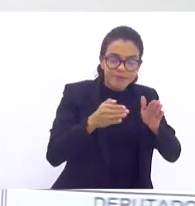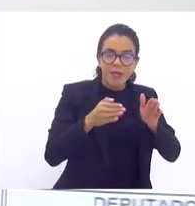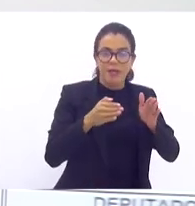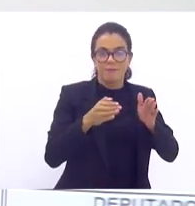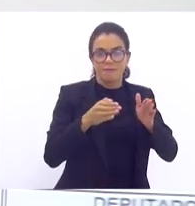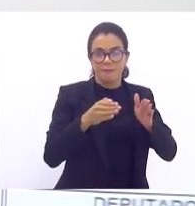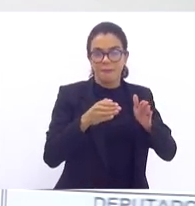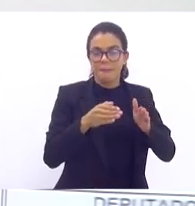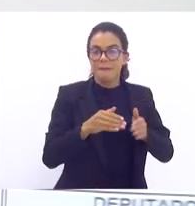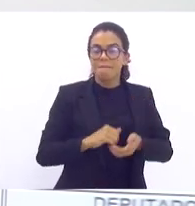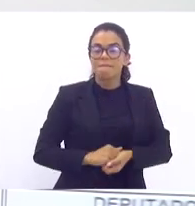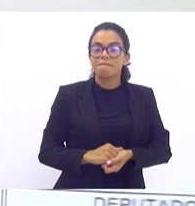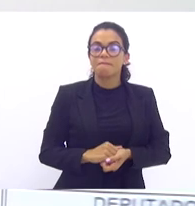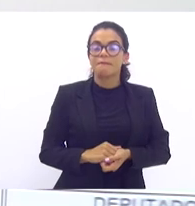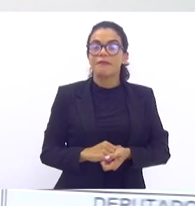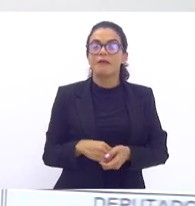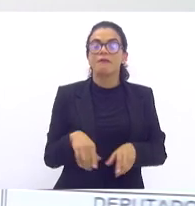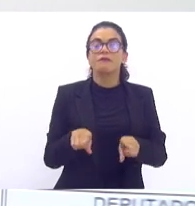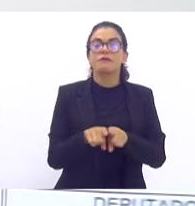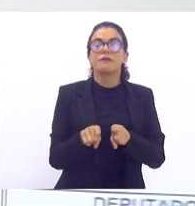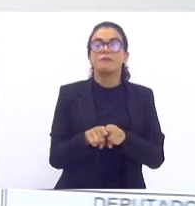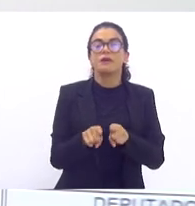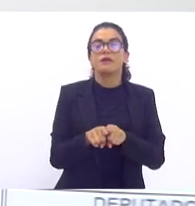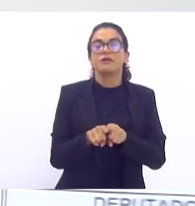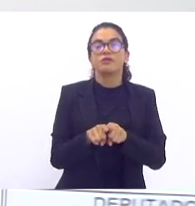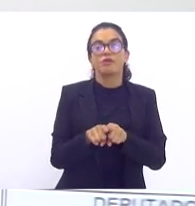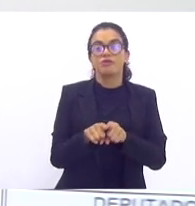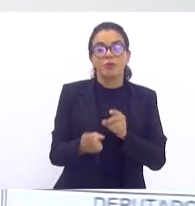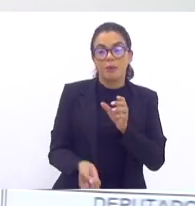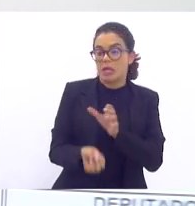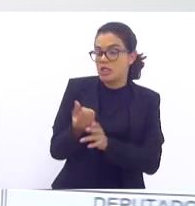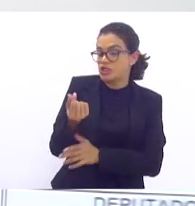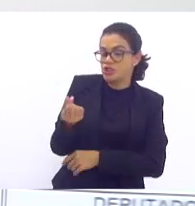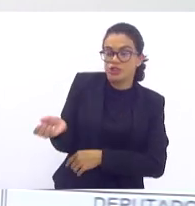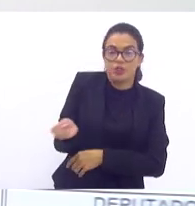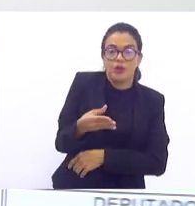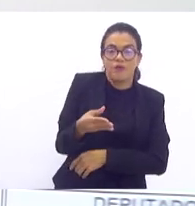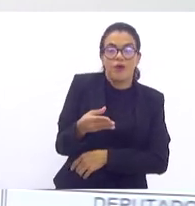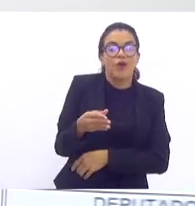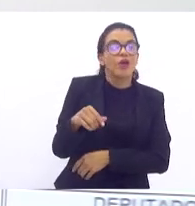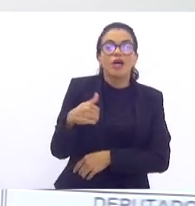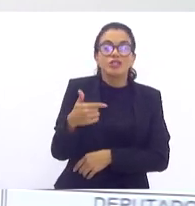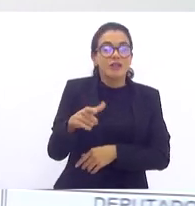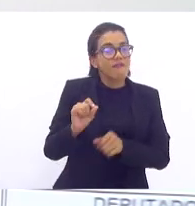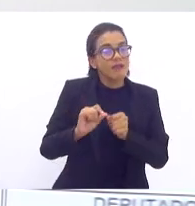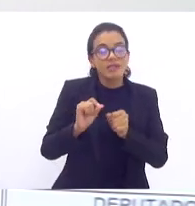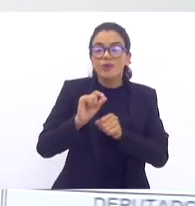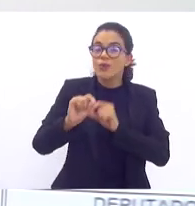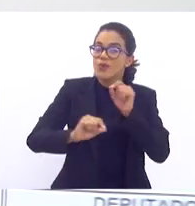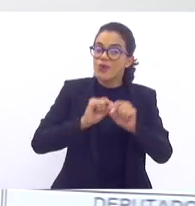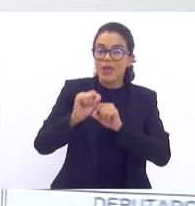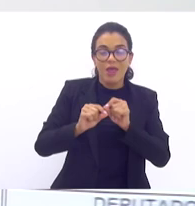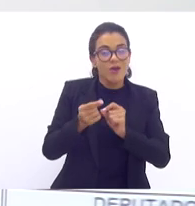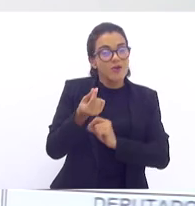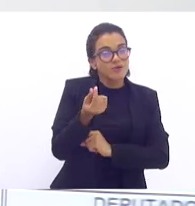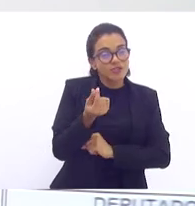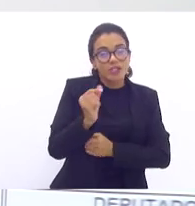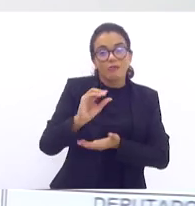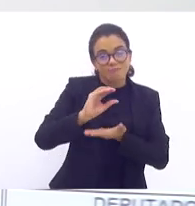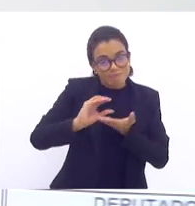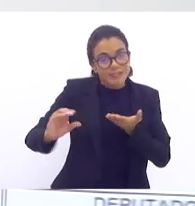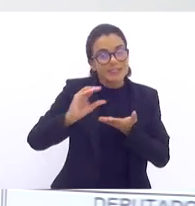E com isso nós não estamos aí criando dinheiro novo nós estamos só fazendo o direcionamento das nossas